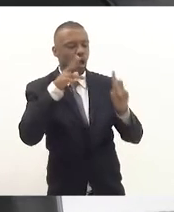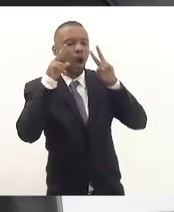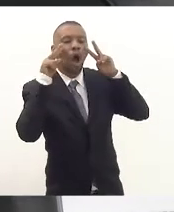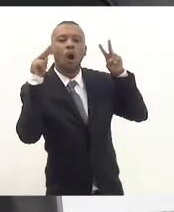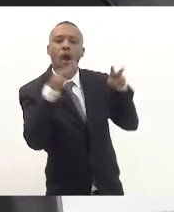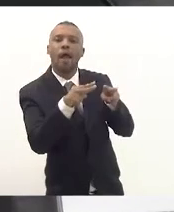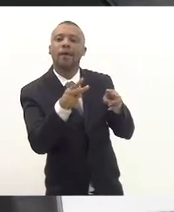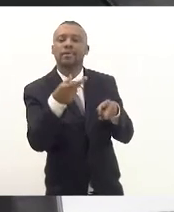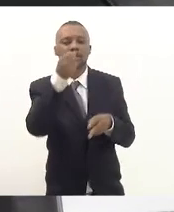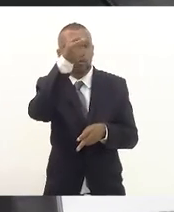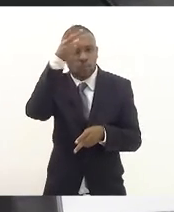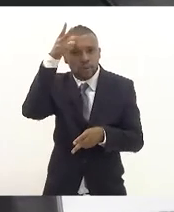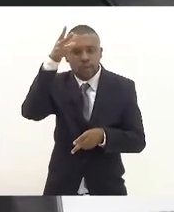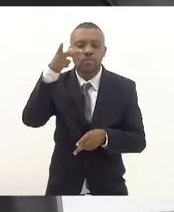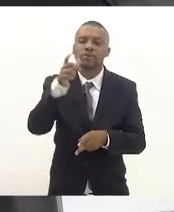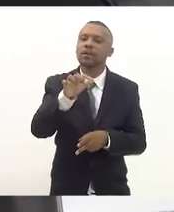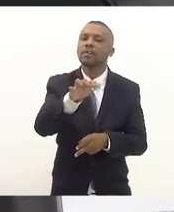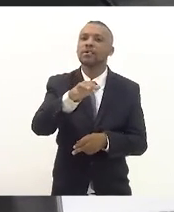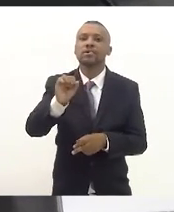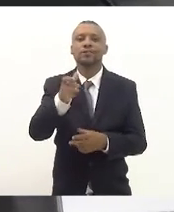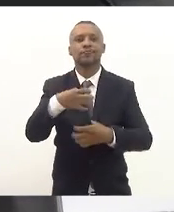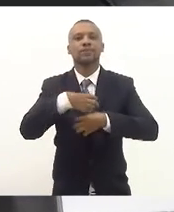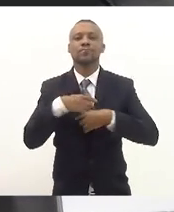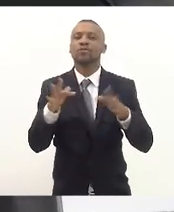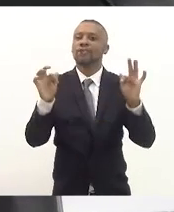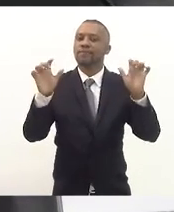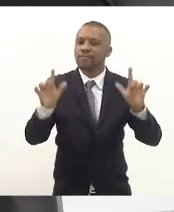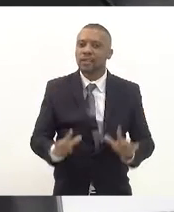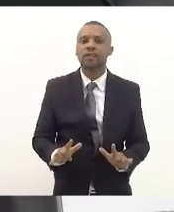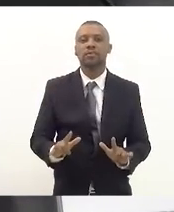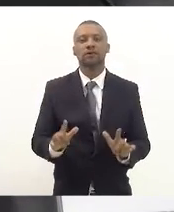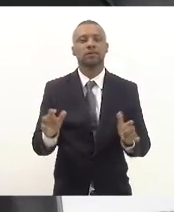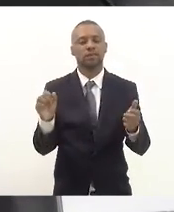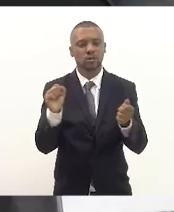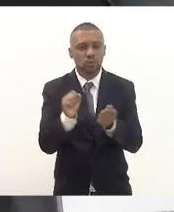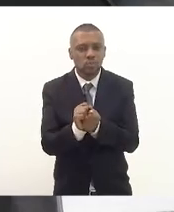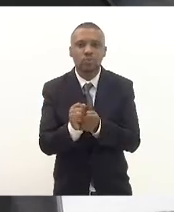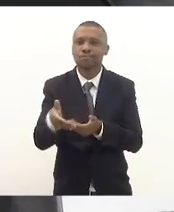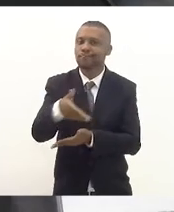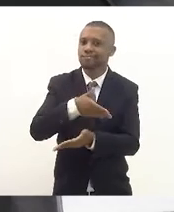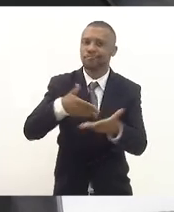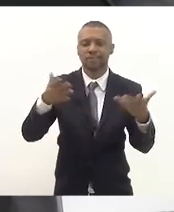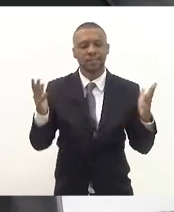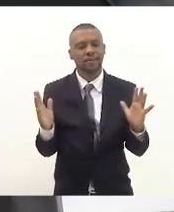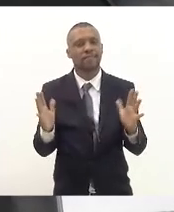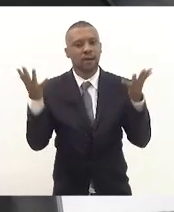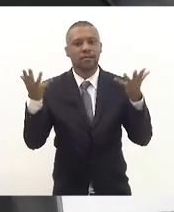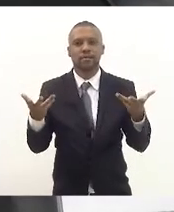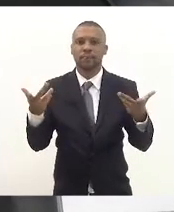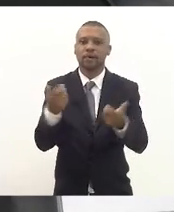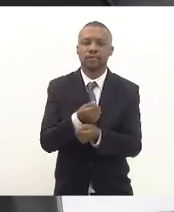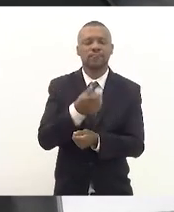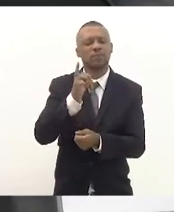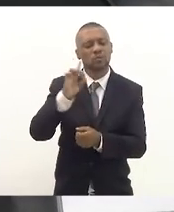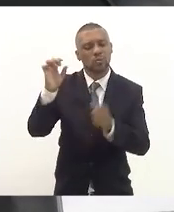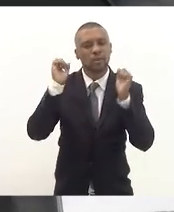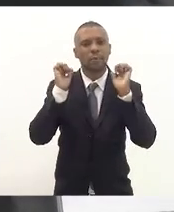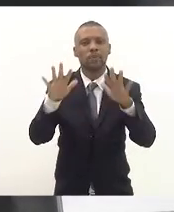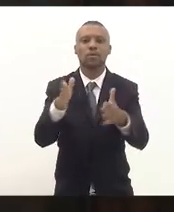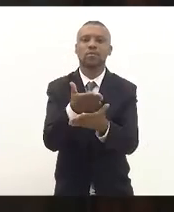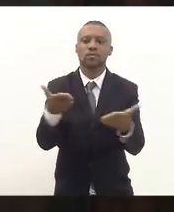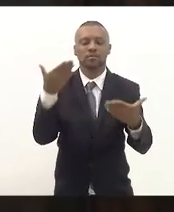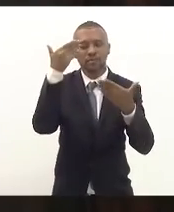eu me sinto muito feliz de estar fazendo parte dessa festa maravilhosa Fiquem todos com Deus